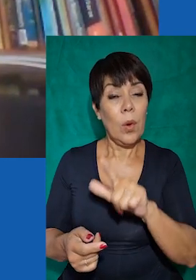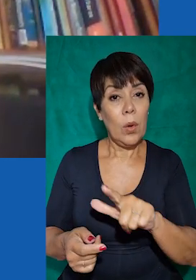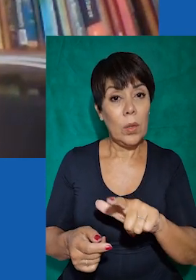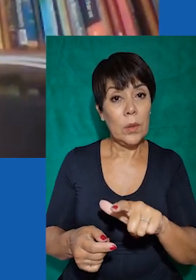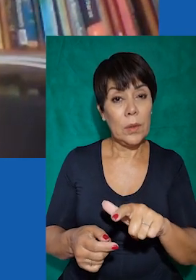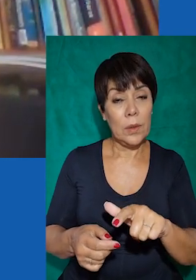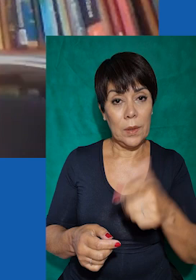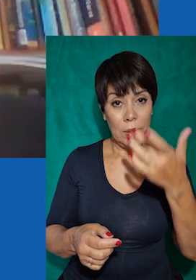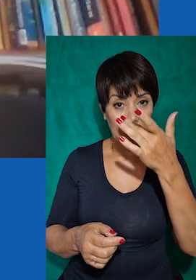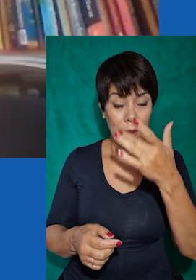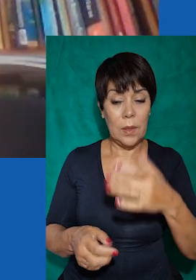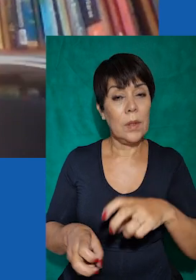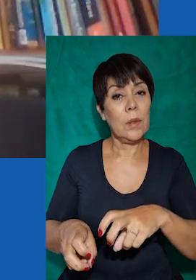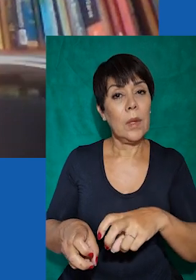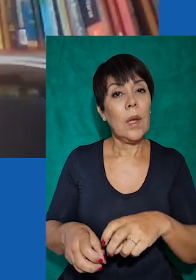e o agronegócio,